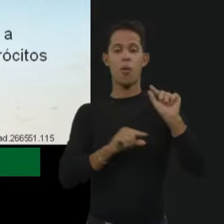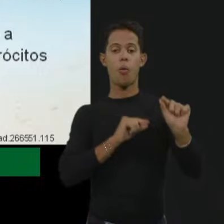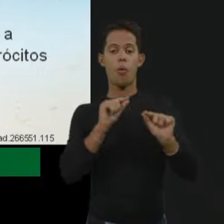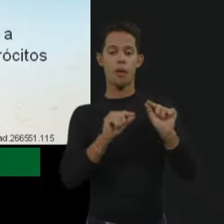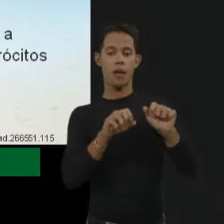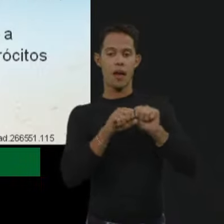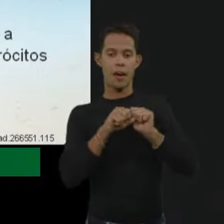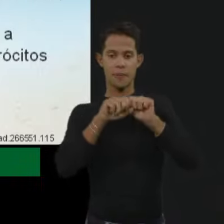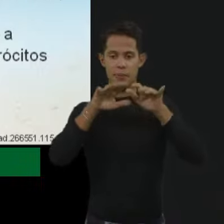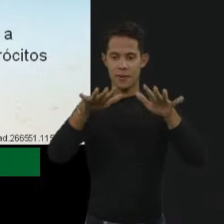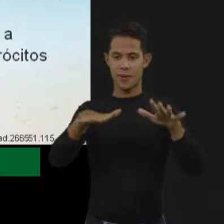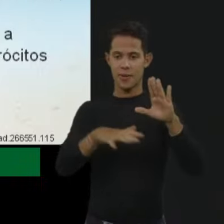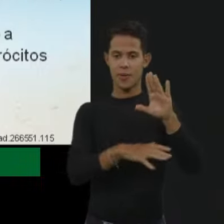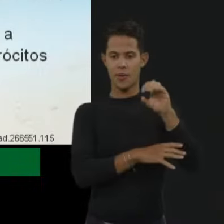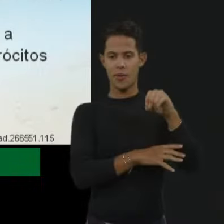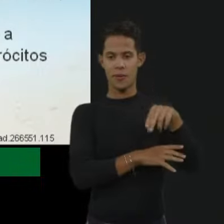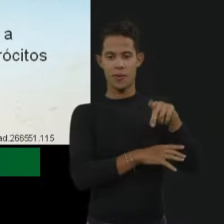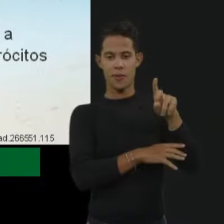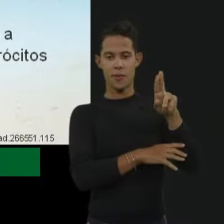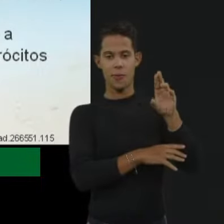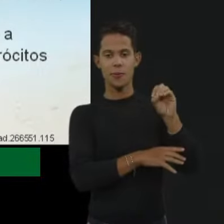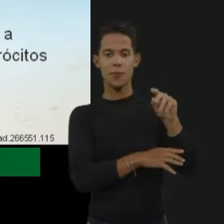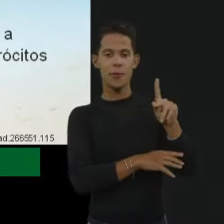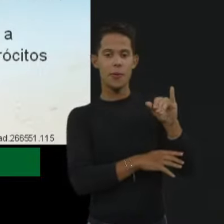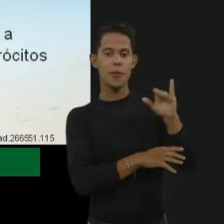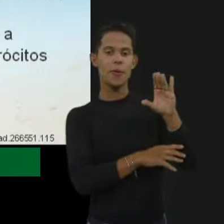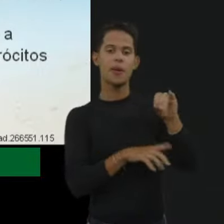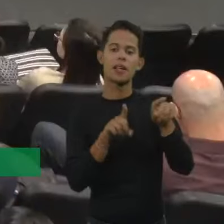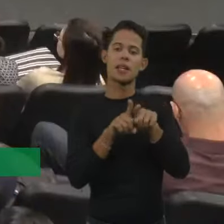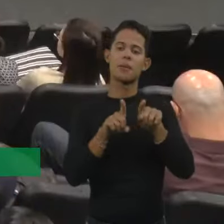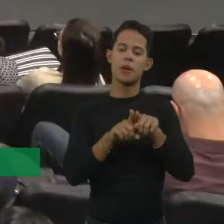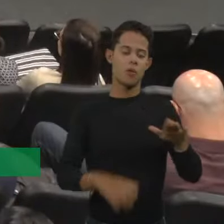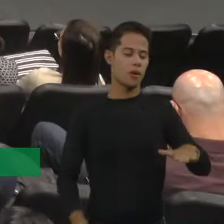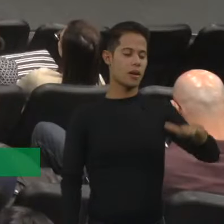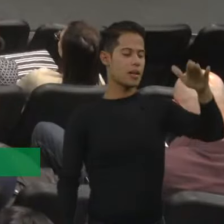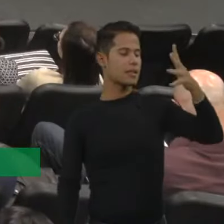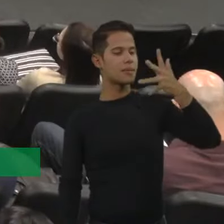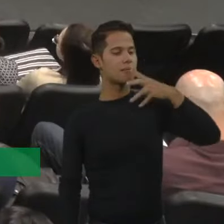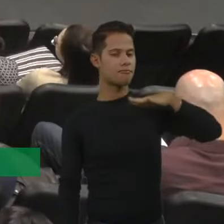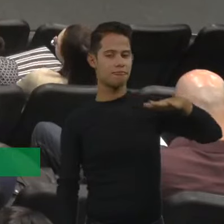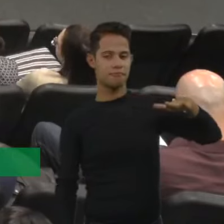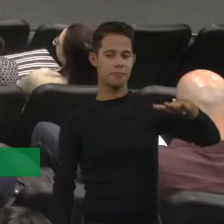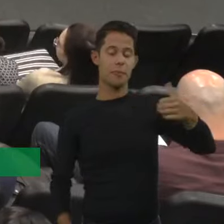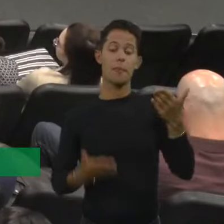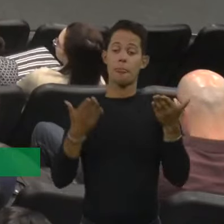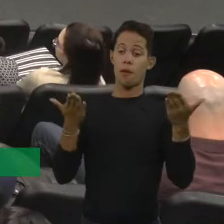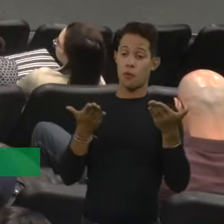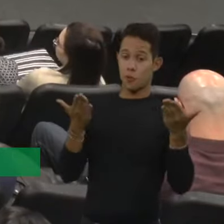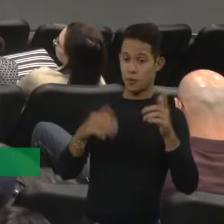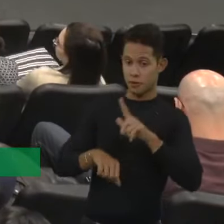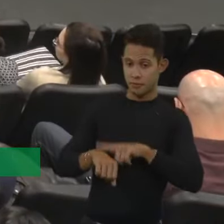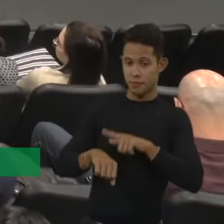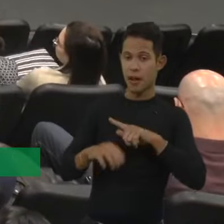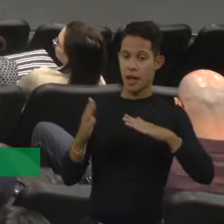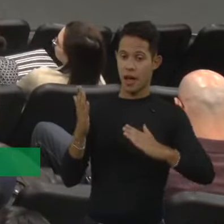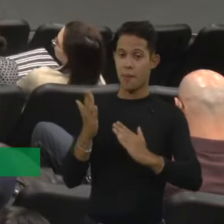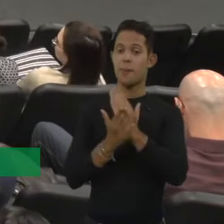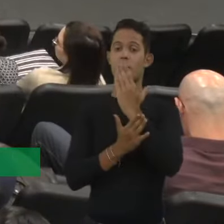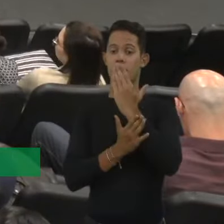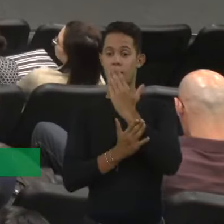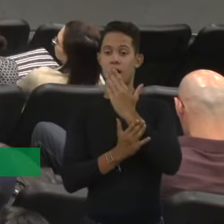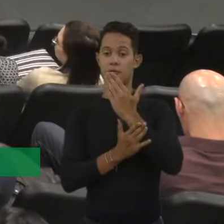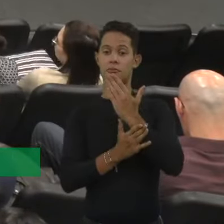dos condrócitos e o crescimento desta criança. Atualmente, ele está aprovado a partir dos